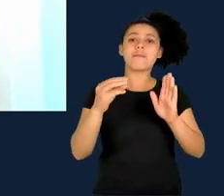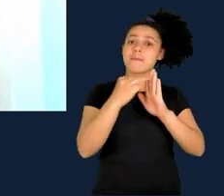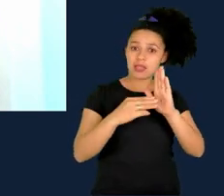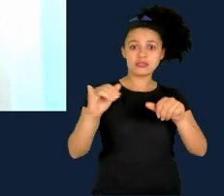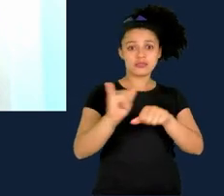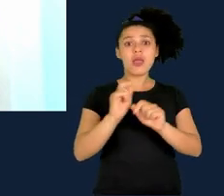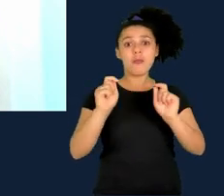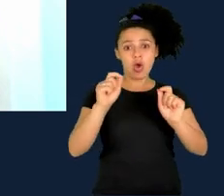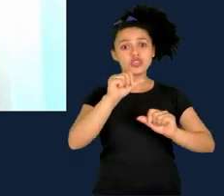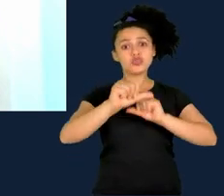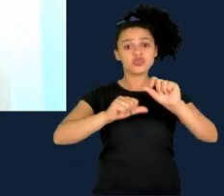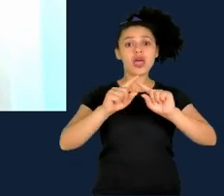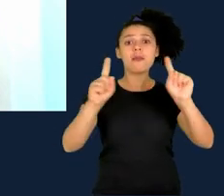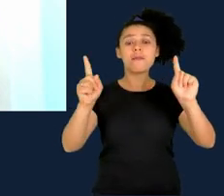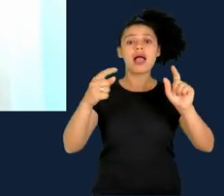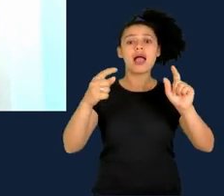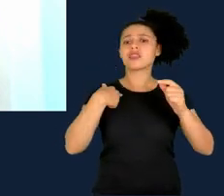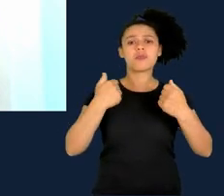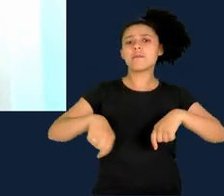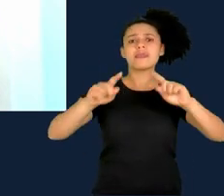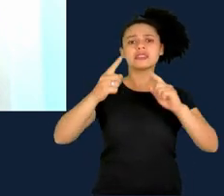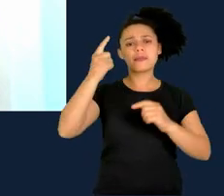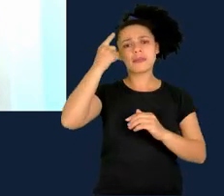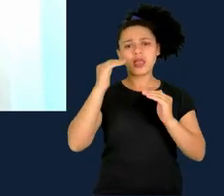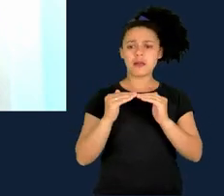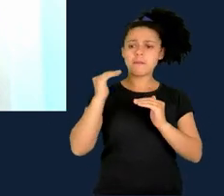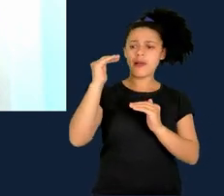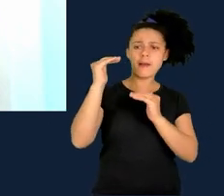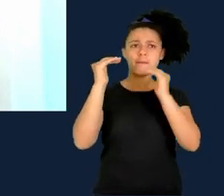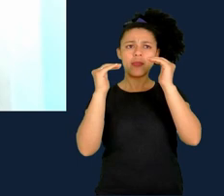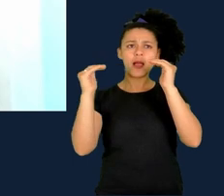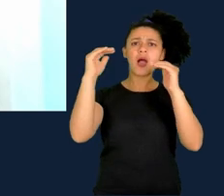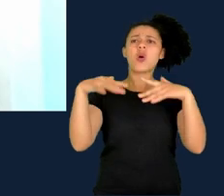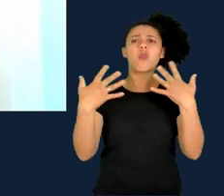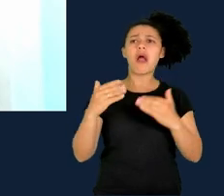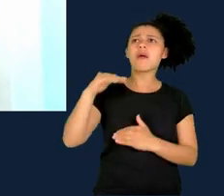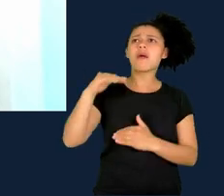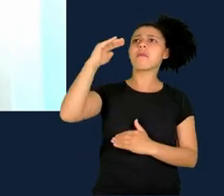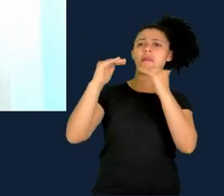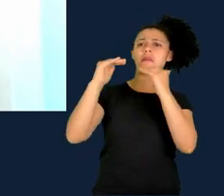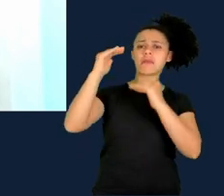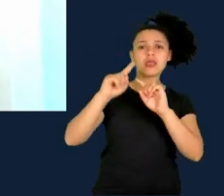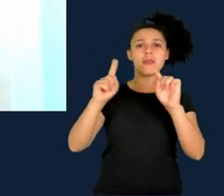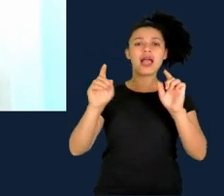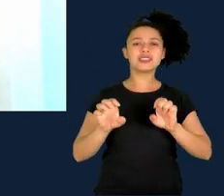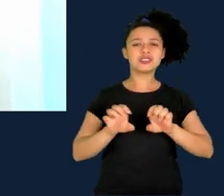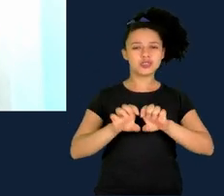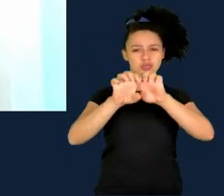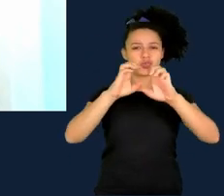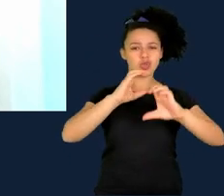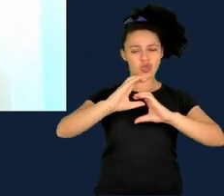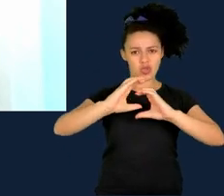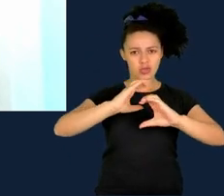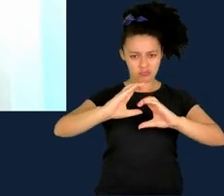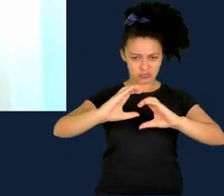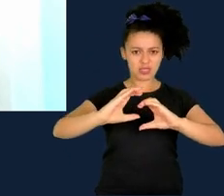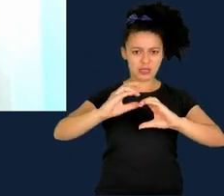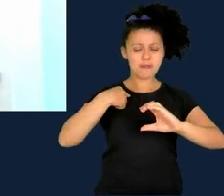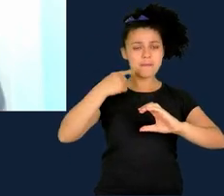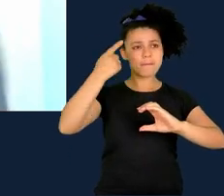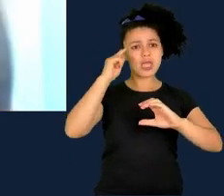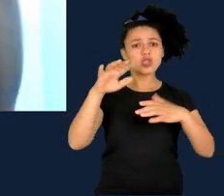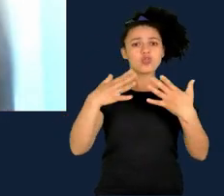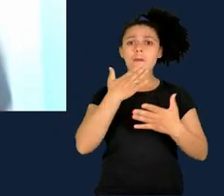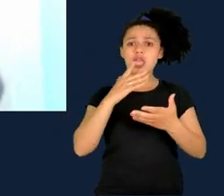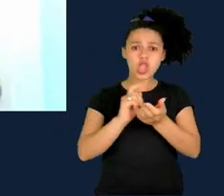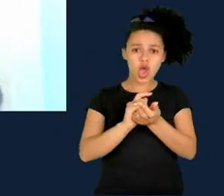ficar pensando neles de forma hierárquica, e sim em termos de estrutura comunicativa, e